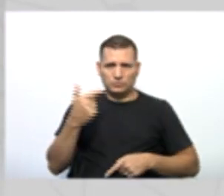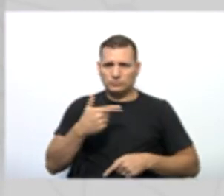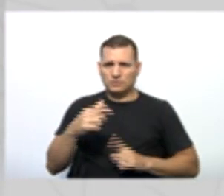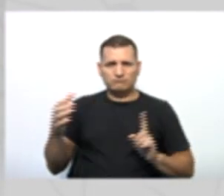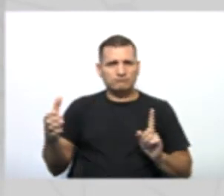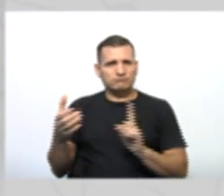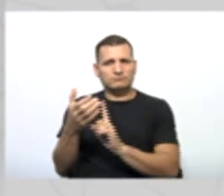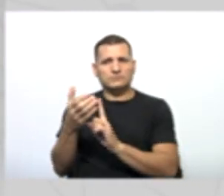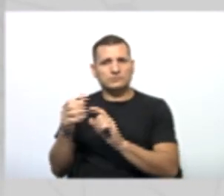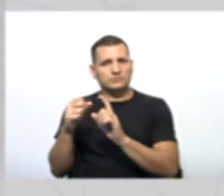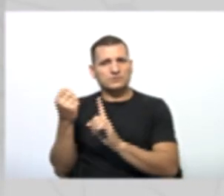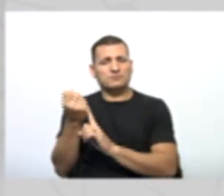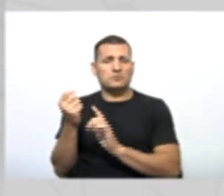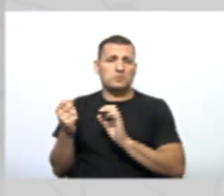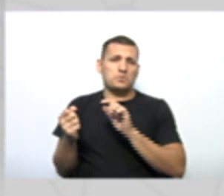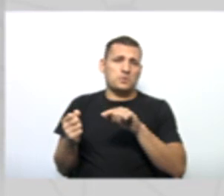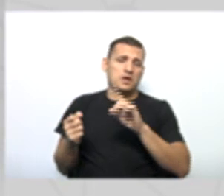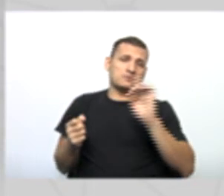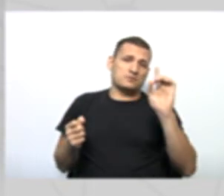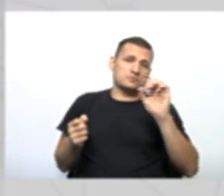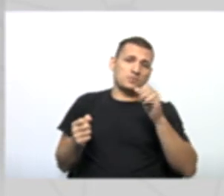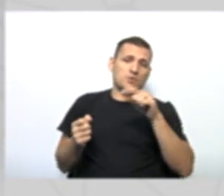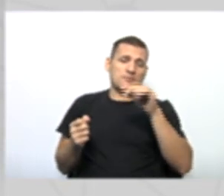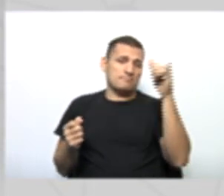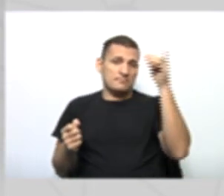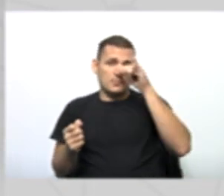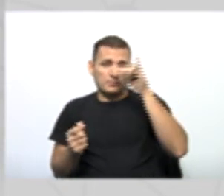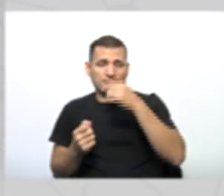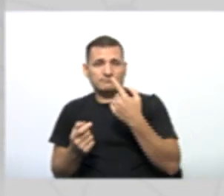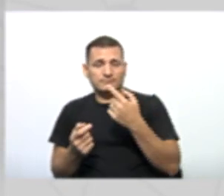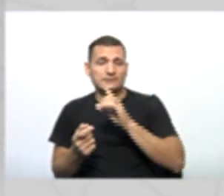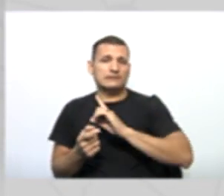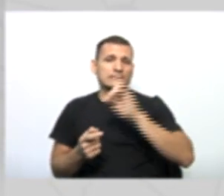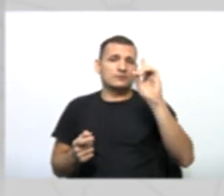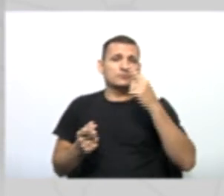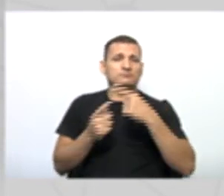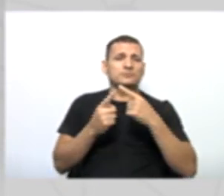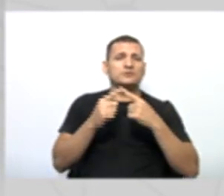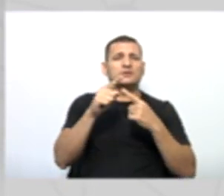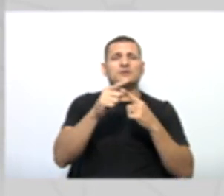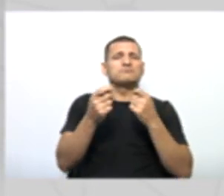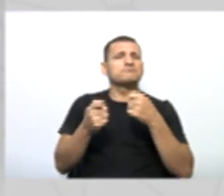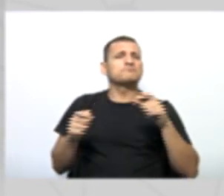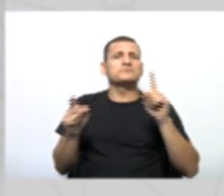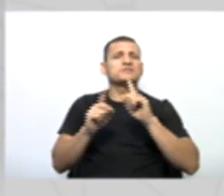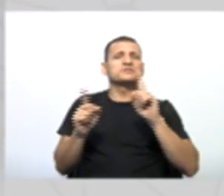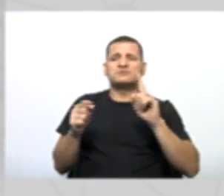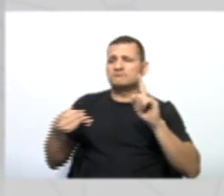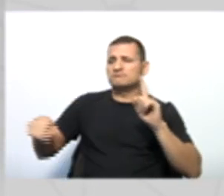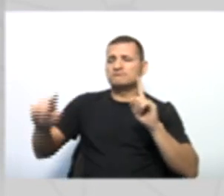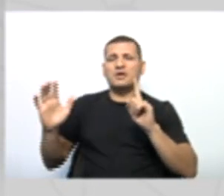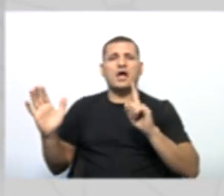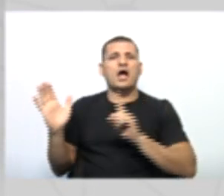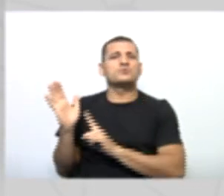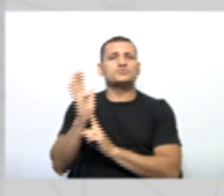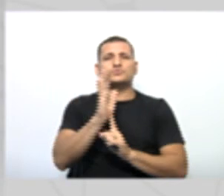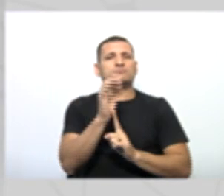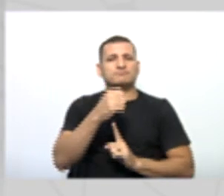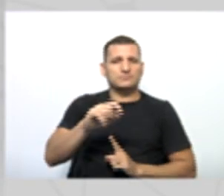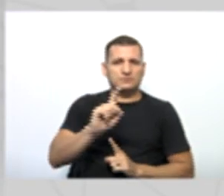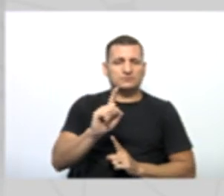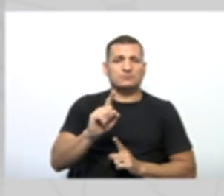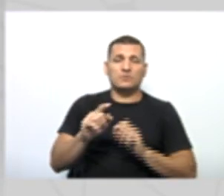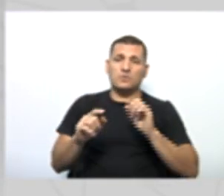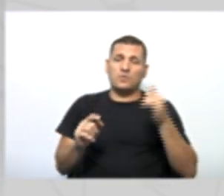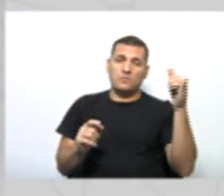é um deus, ou ele é uma besta. Um deus porque ele não precisa de ninguém para viver. Ou ele é